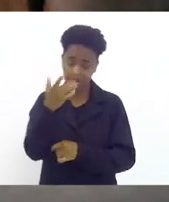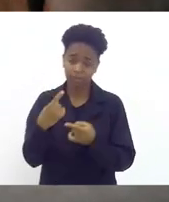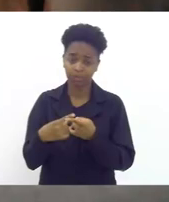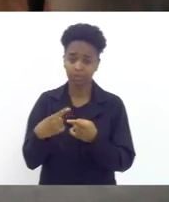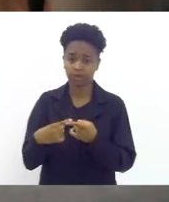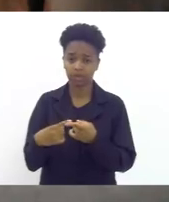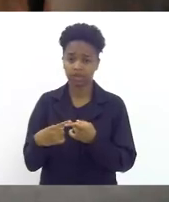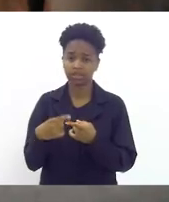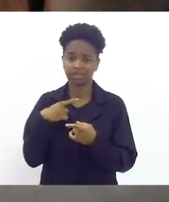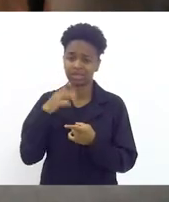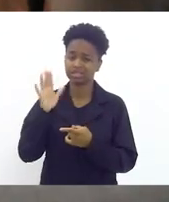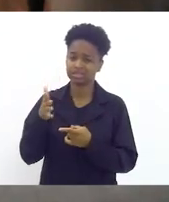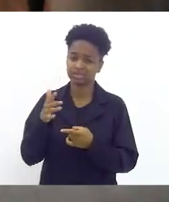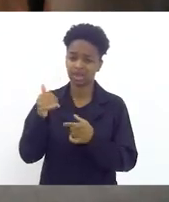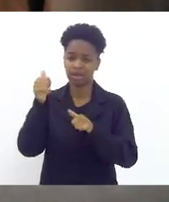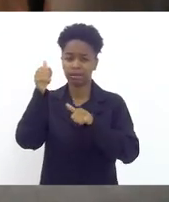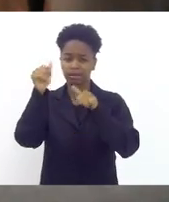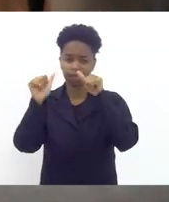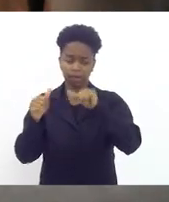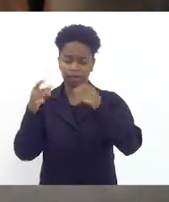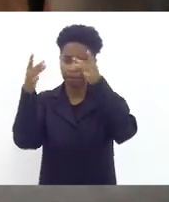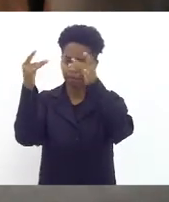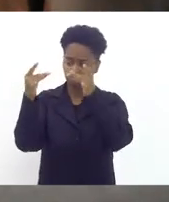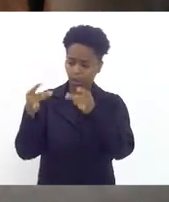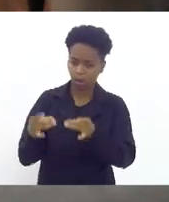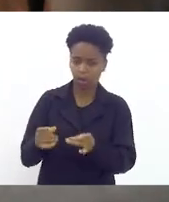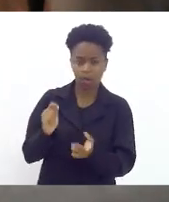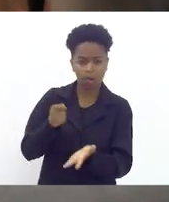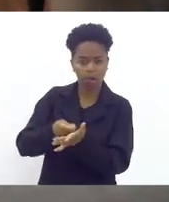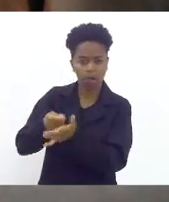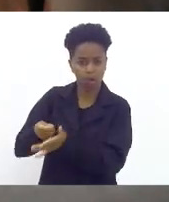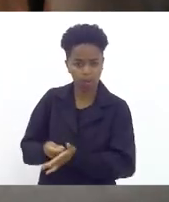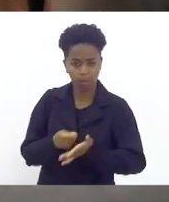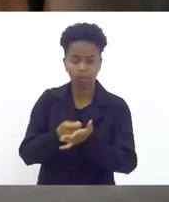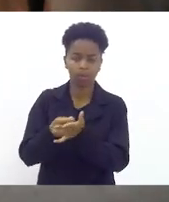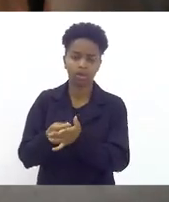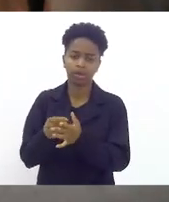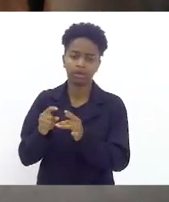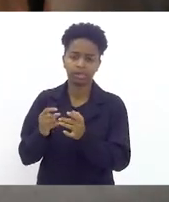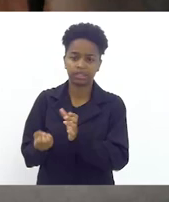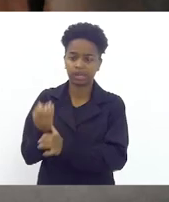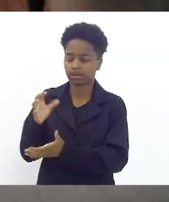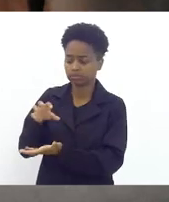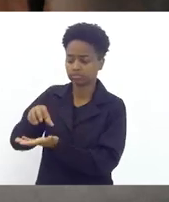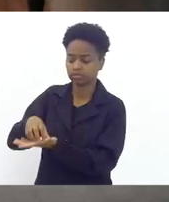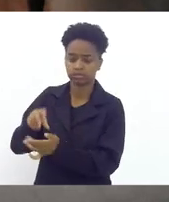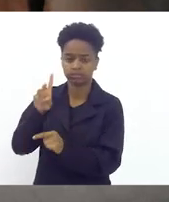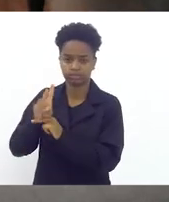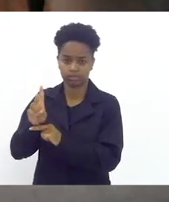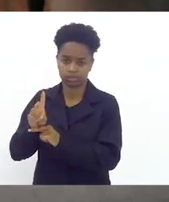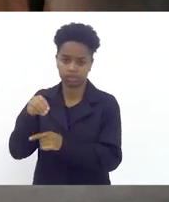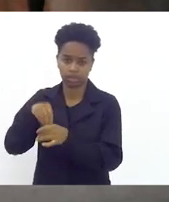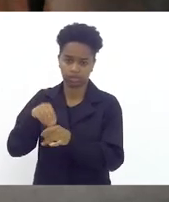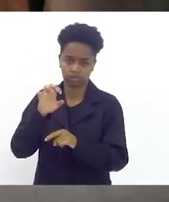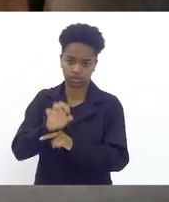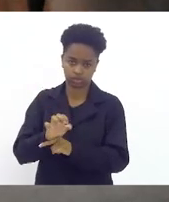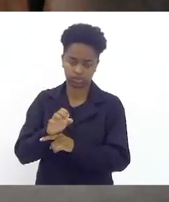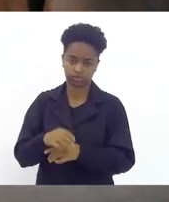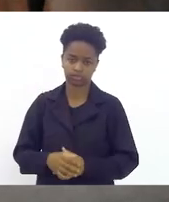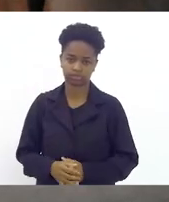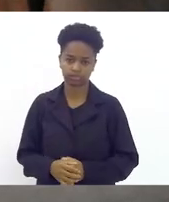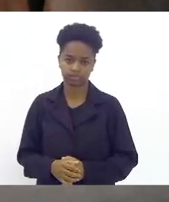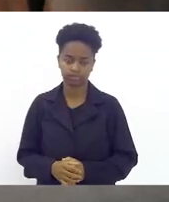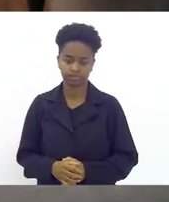por todo crivo das exigências é para você constituir uma unidade de conservação no estado e